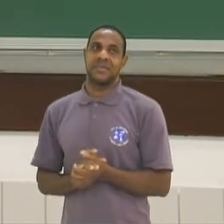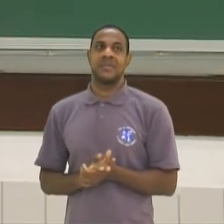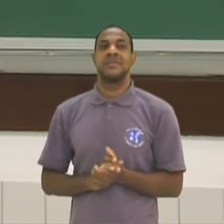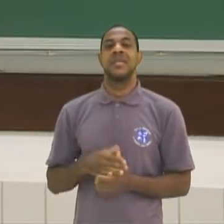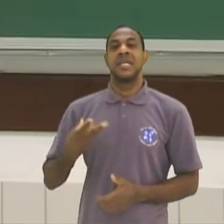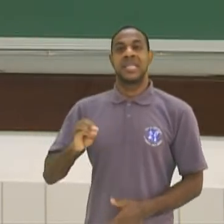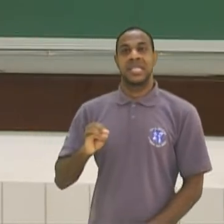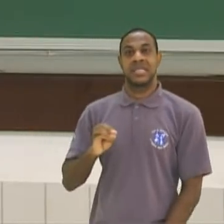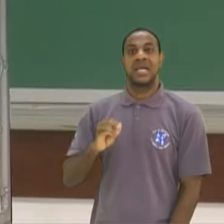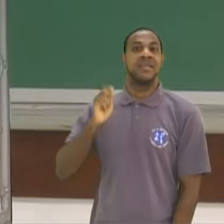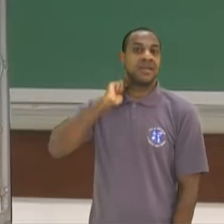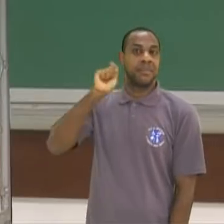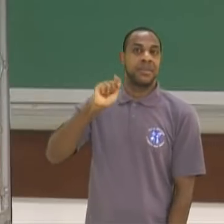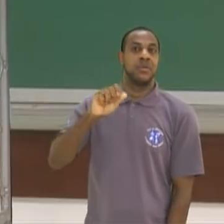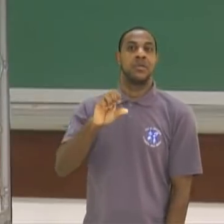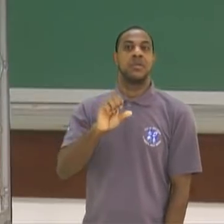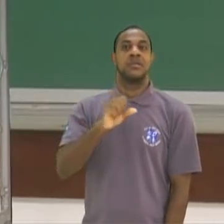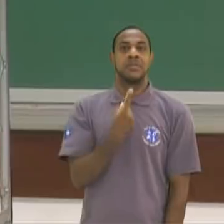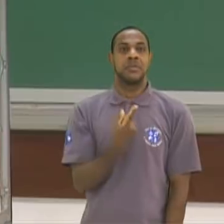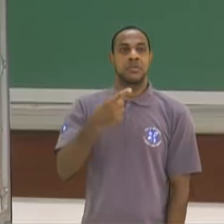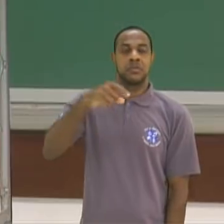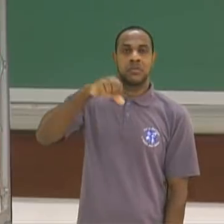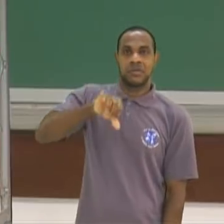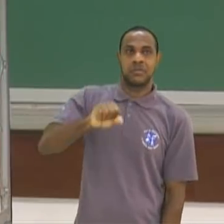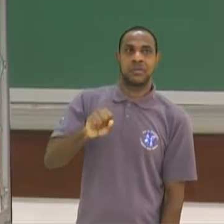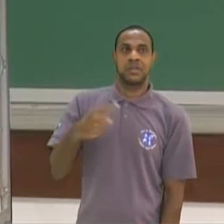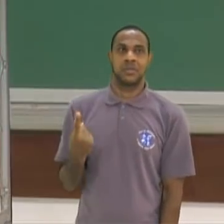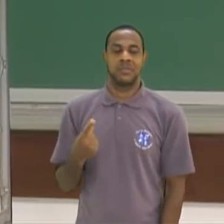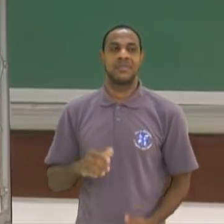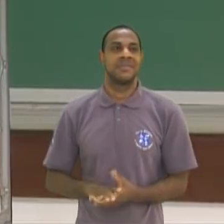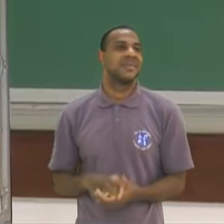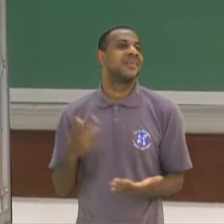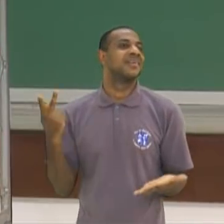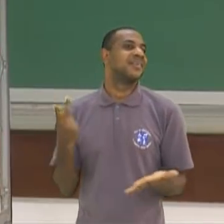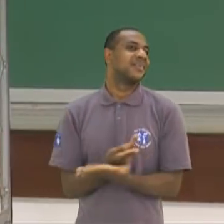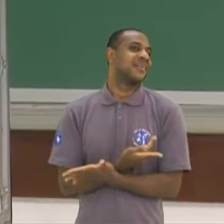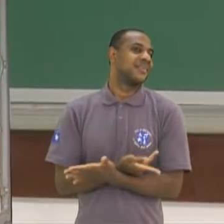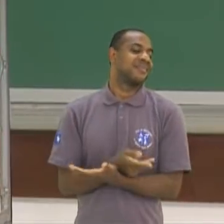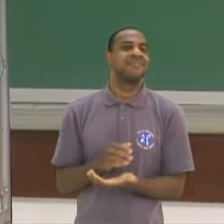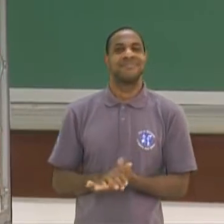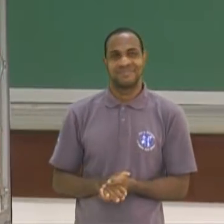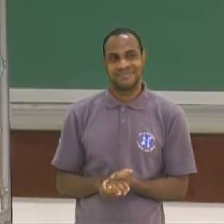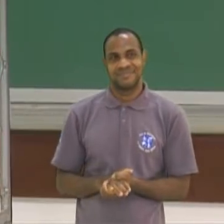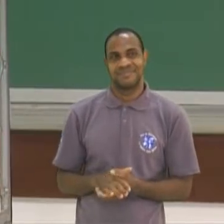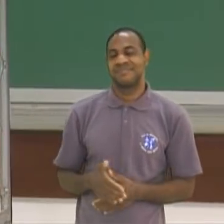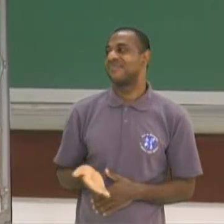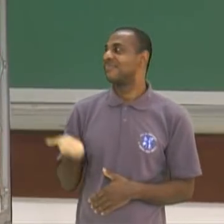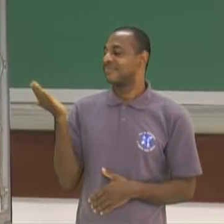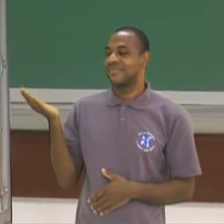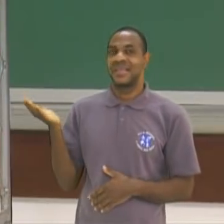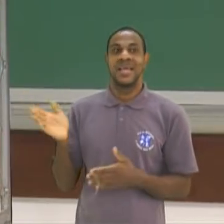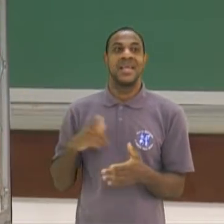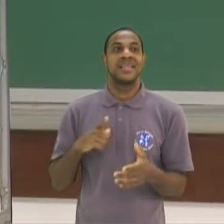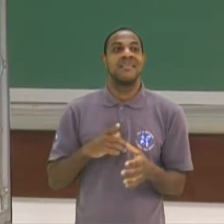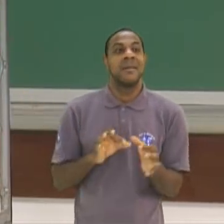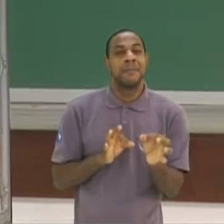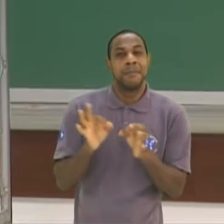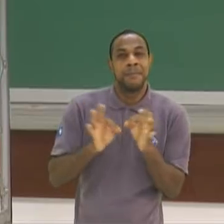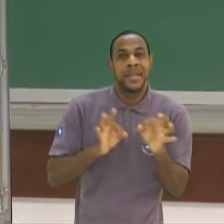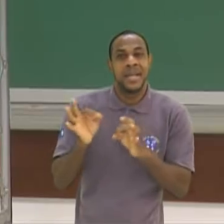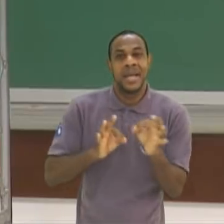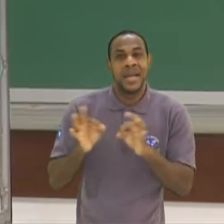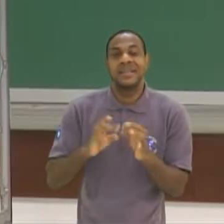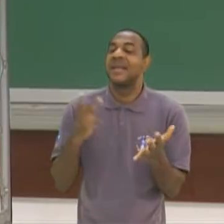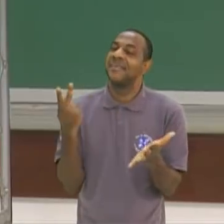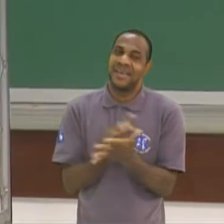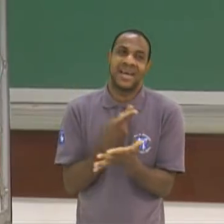81. Porém, deu errado. A bomba explodiu ainda quando ela estava sendo preparada dentro do